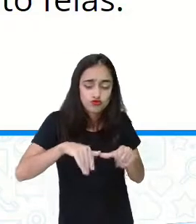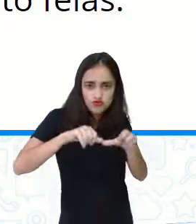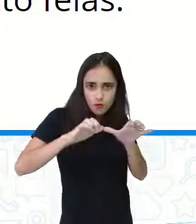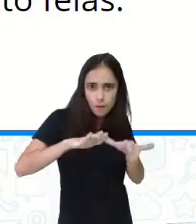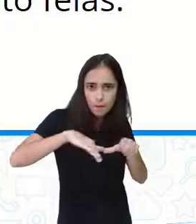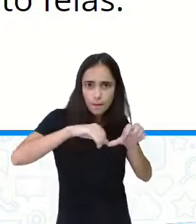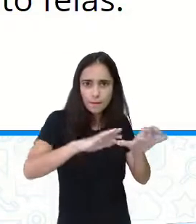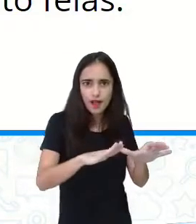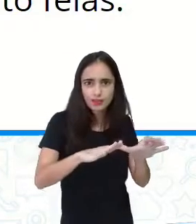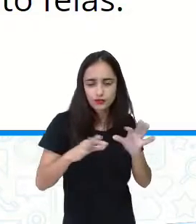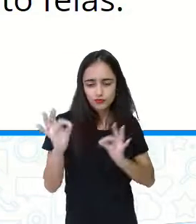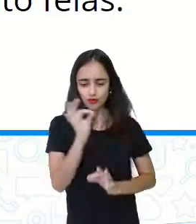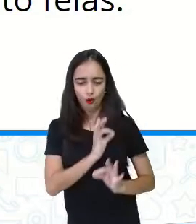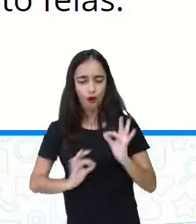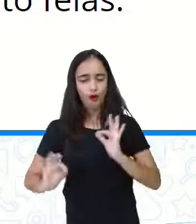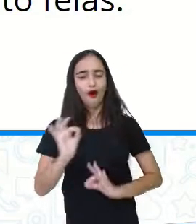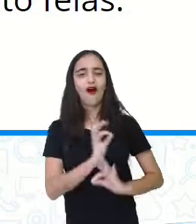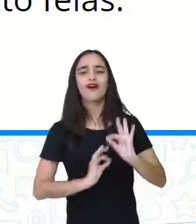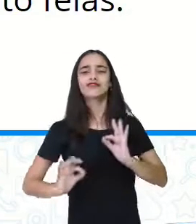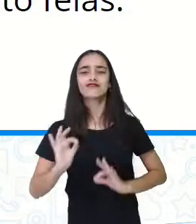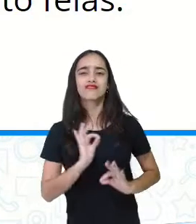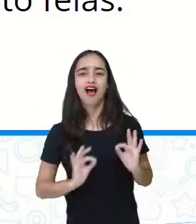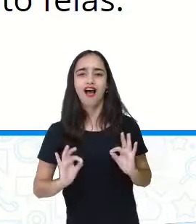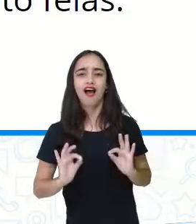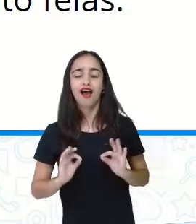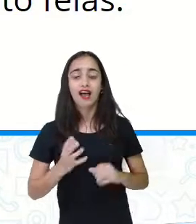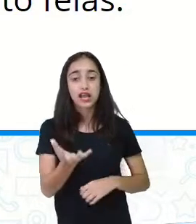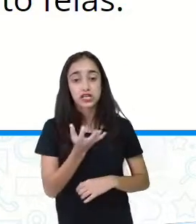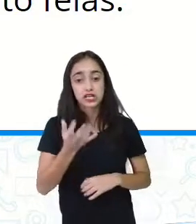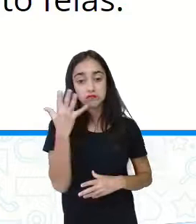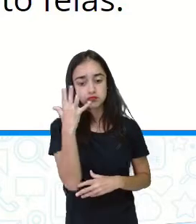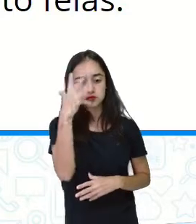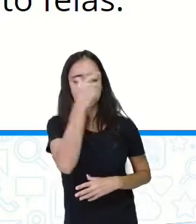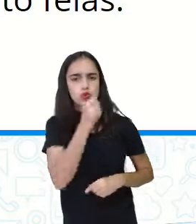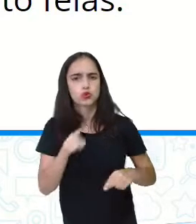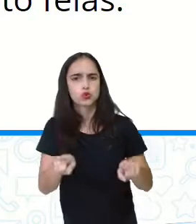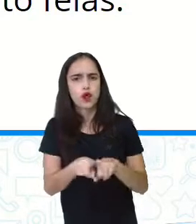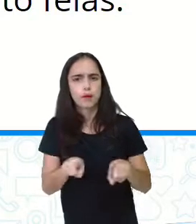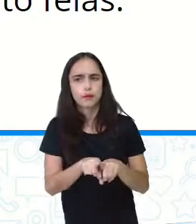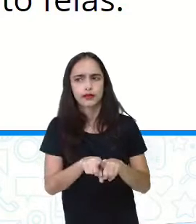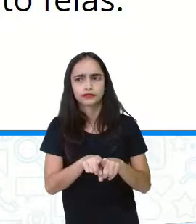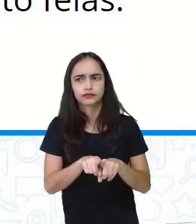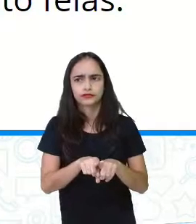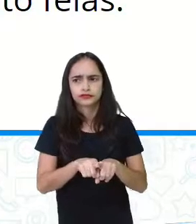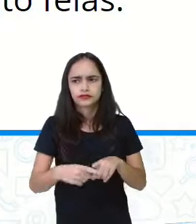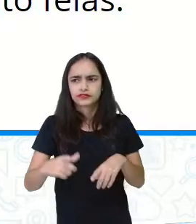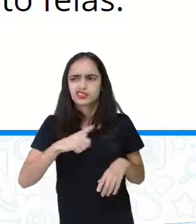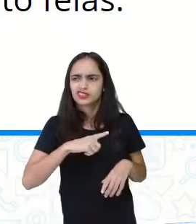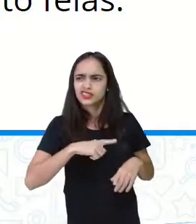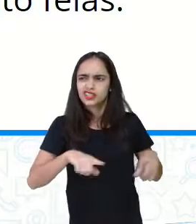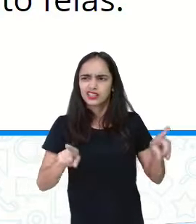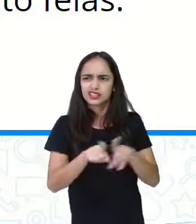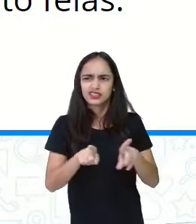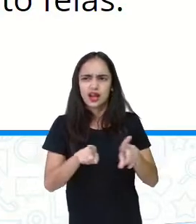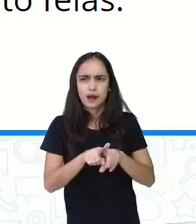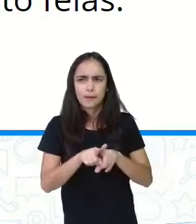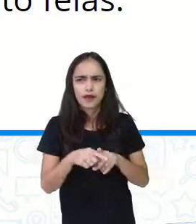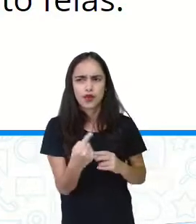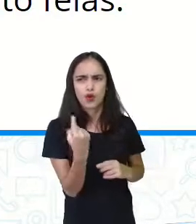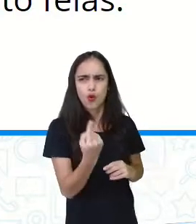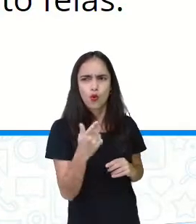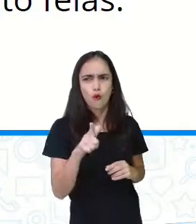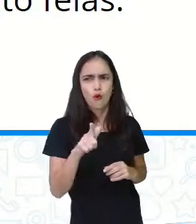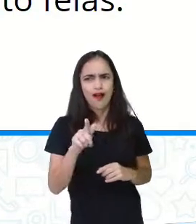a margens de um Arroio a gralha também estava lá no meio dos outros só que tinha certeza